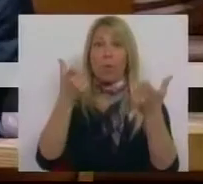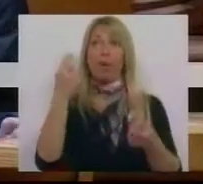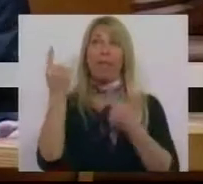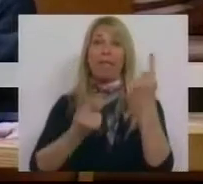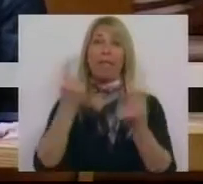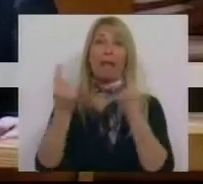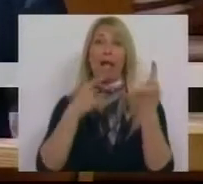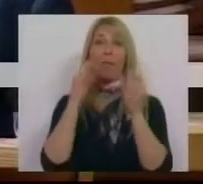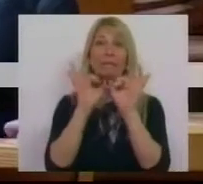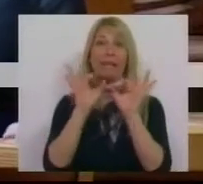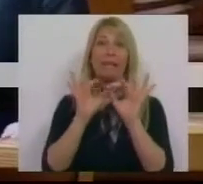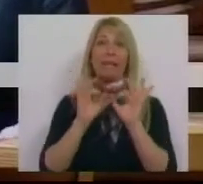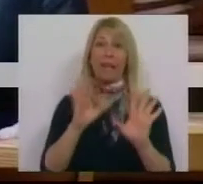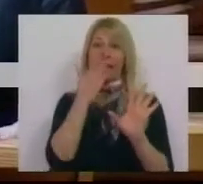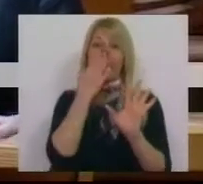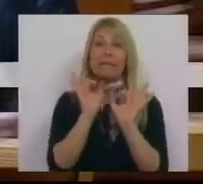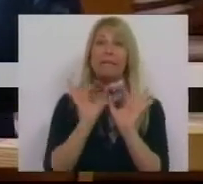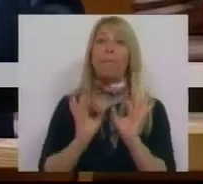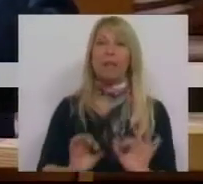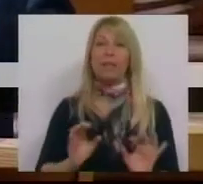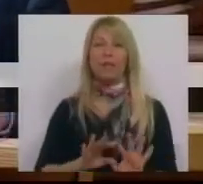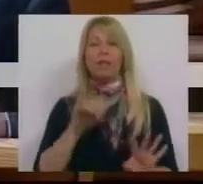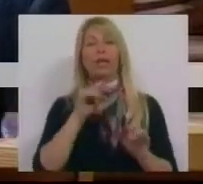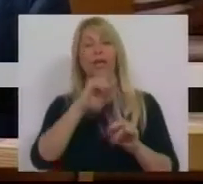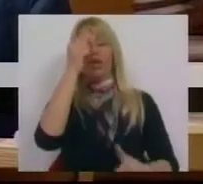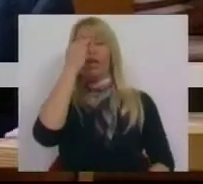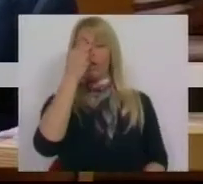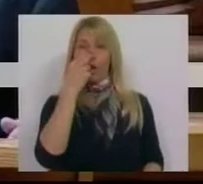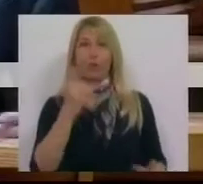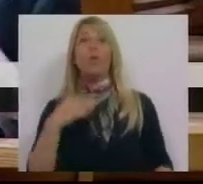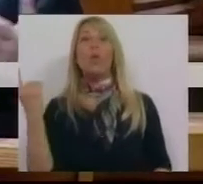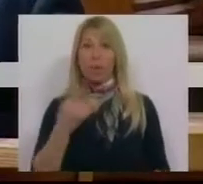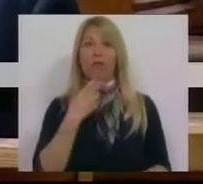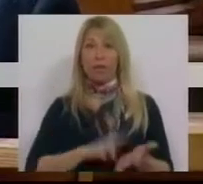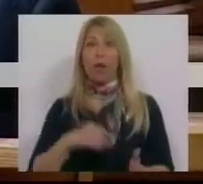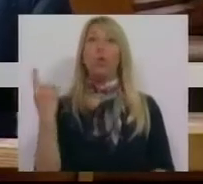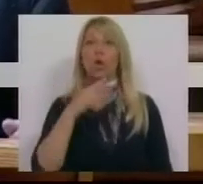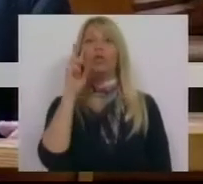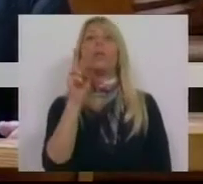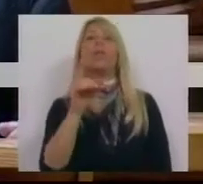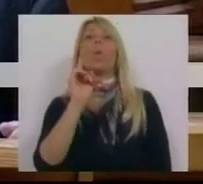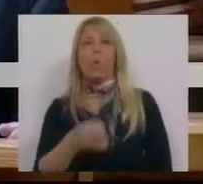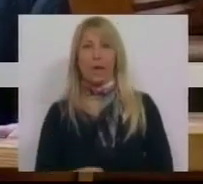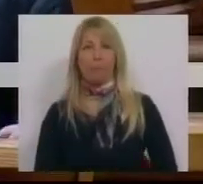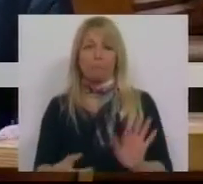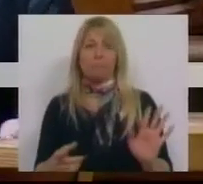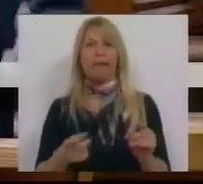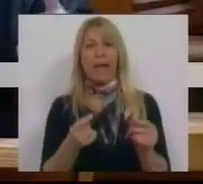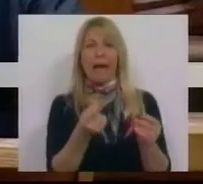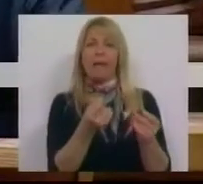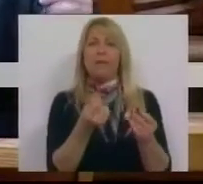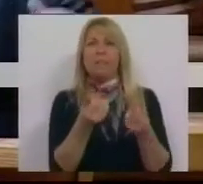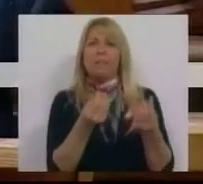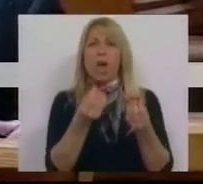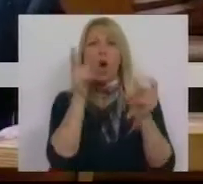históricos, porque na verdade o que nós estamos a assistir é que vamos passar de uma certa forma de controle externo, que